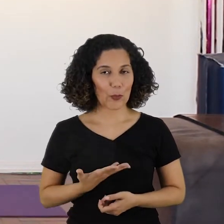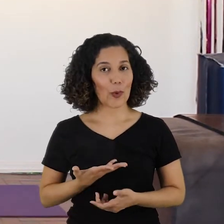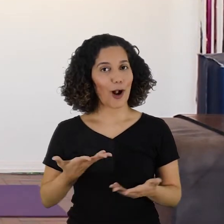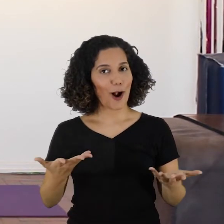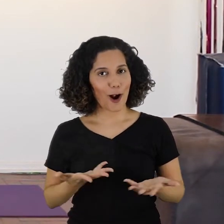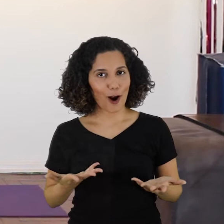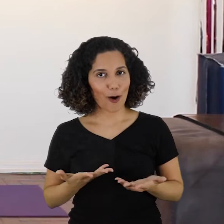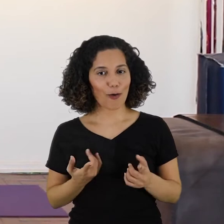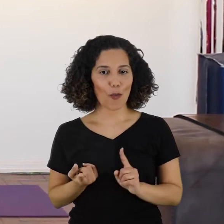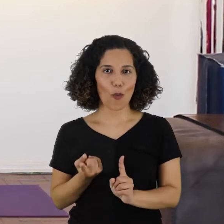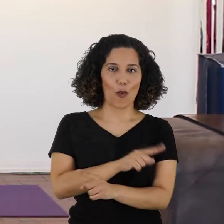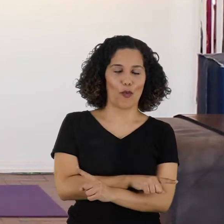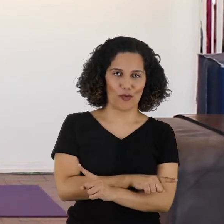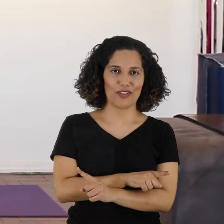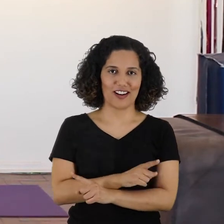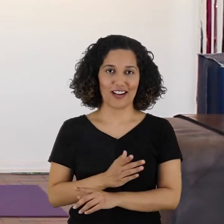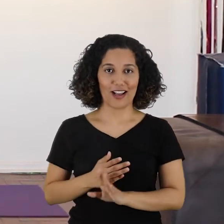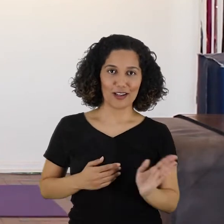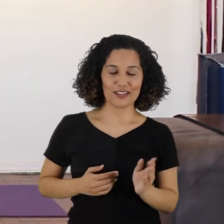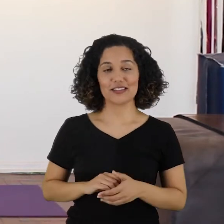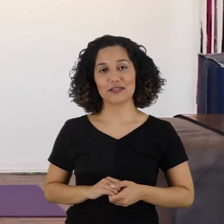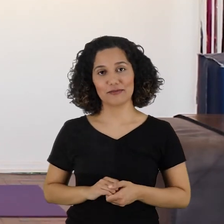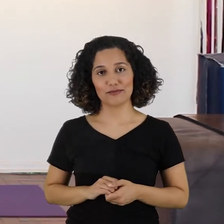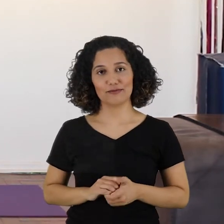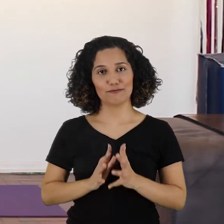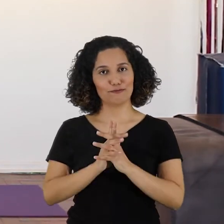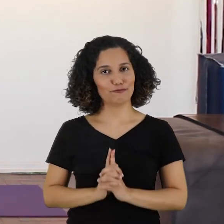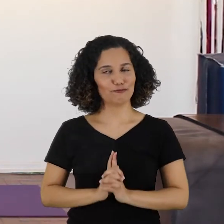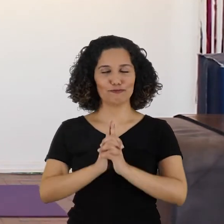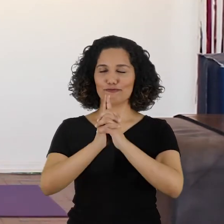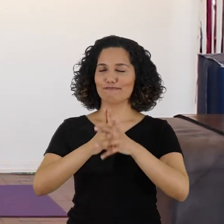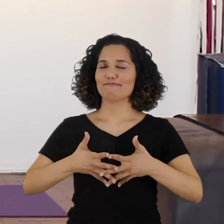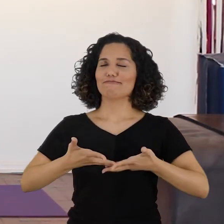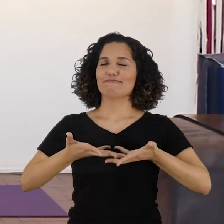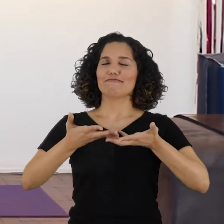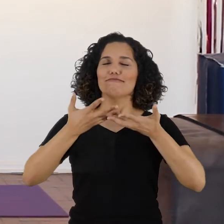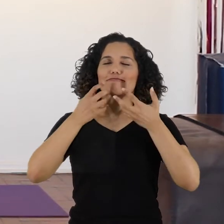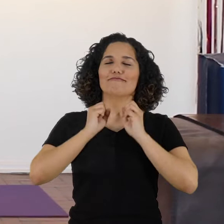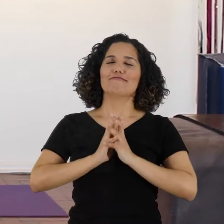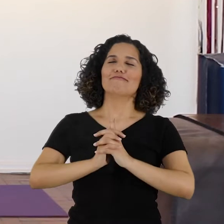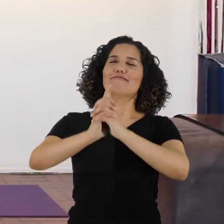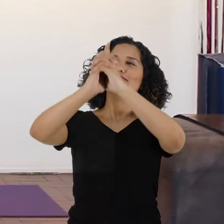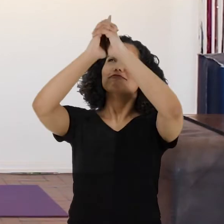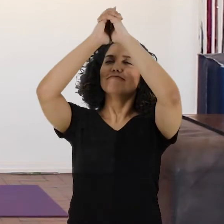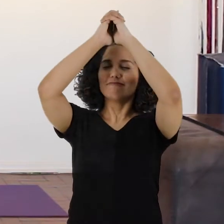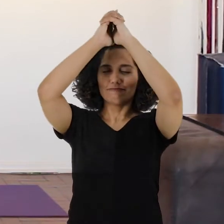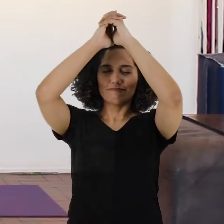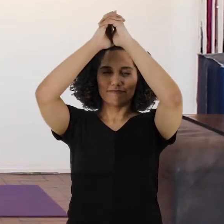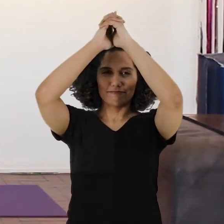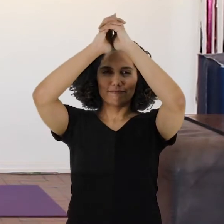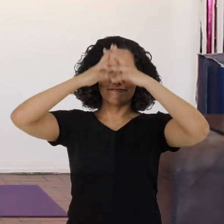Boa, gente. Vamos pro outro lado agora. Fez Kali Mudra. Inspirou. Levou os braços lá